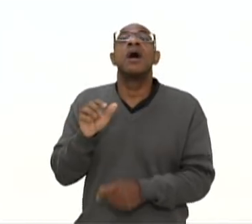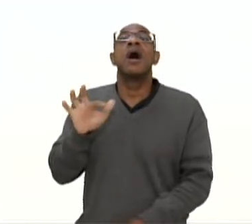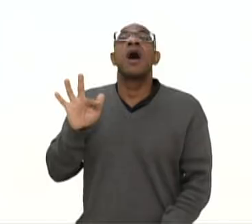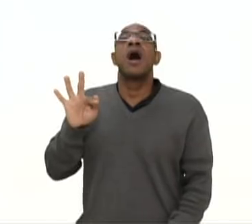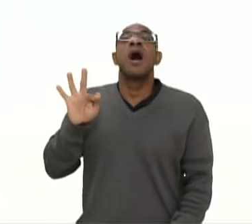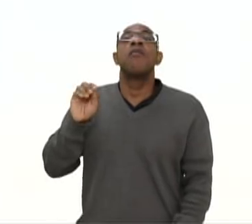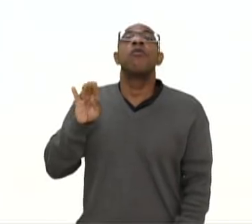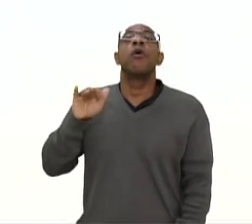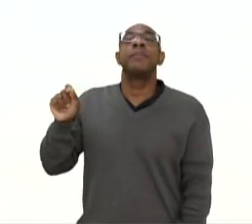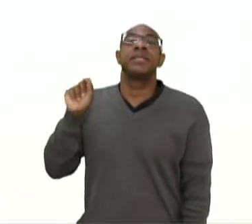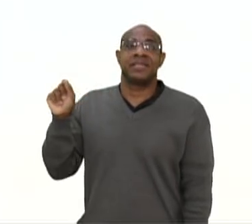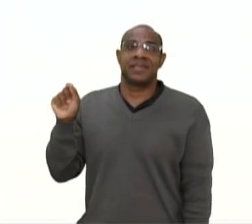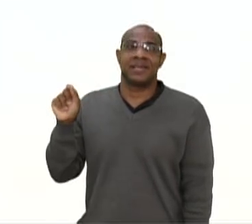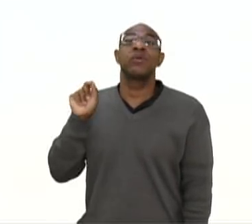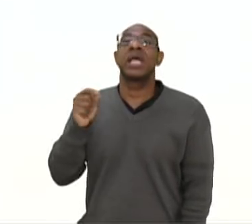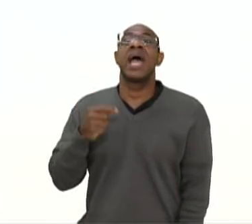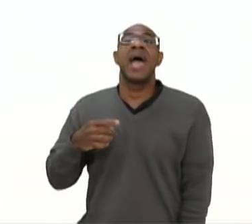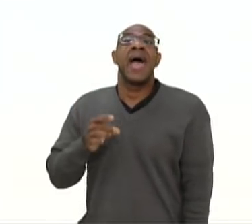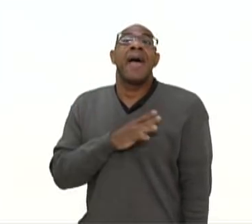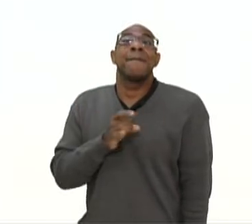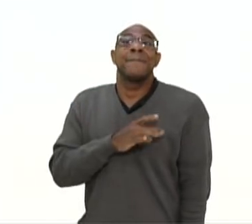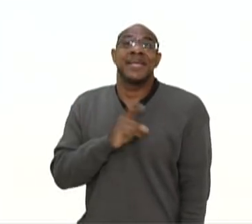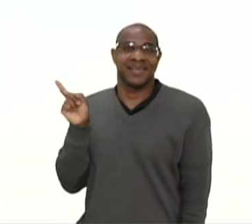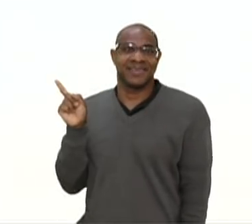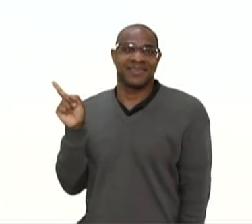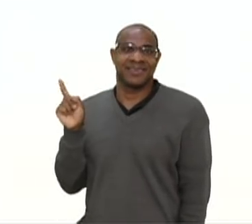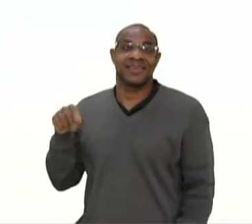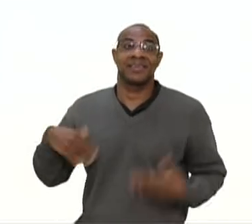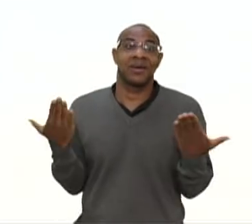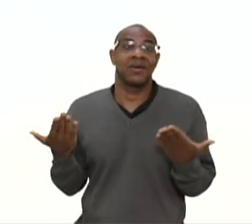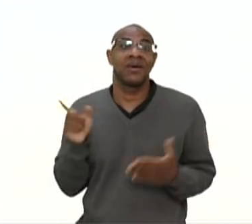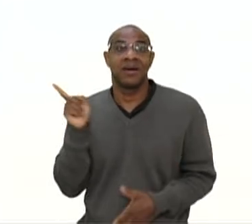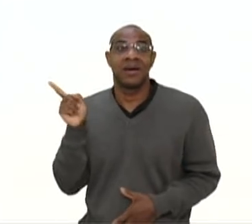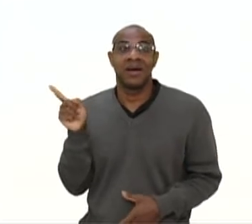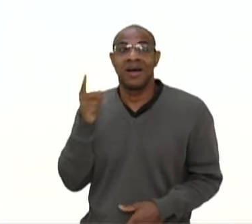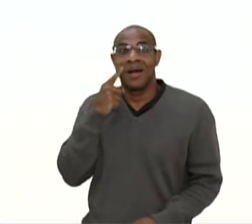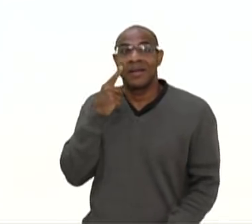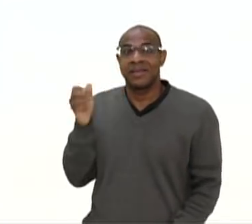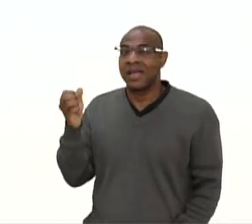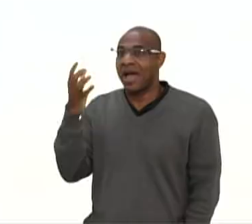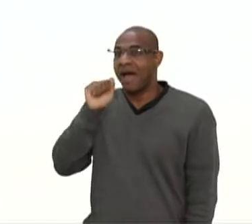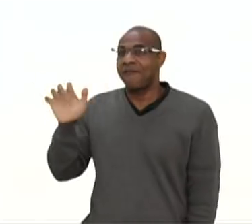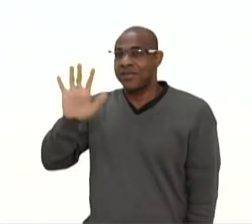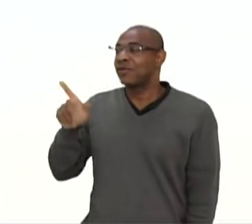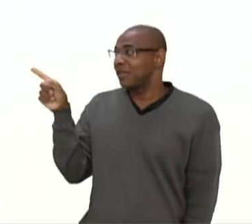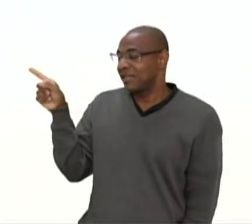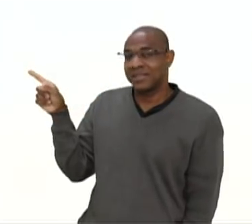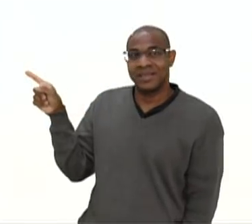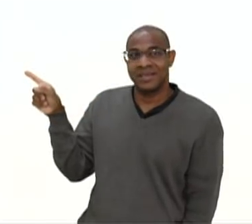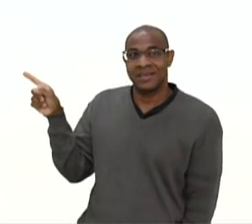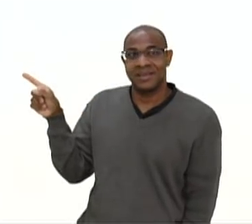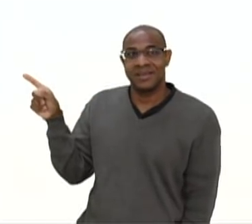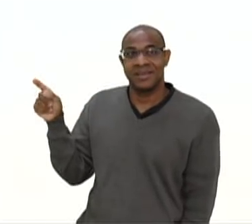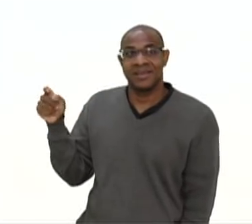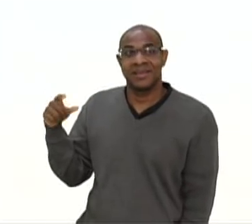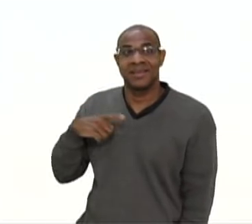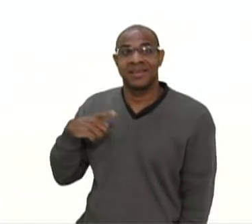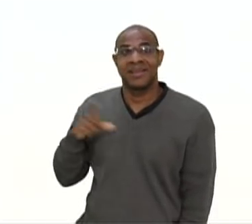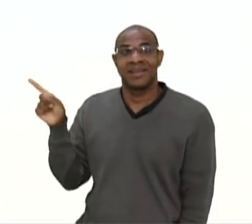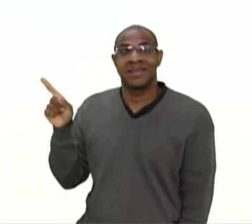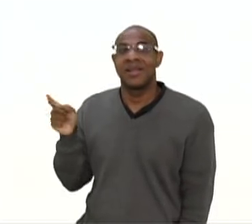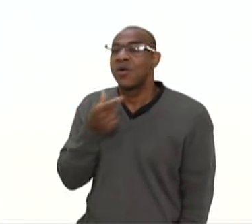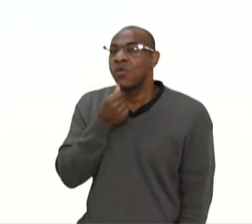De acordo com o texto que lemos, como é esse nome? Aí nós temos aqui a figurinha, né? Aí temos aqui